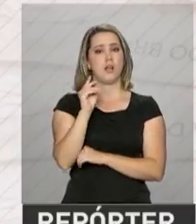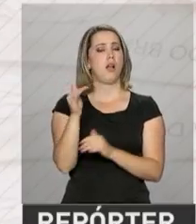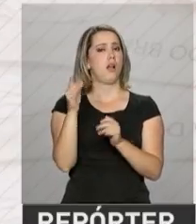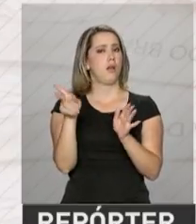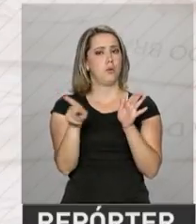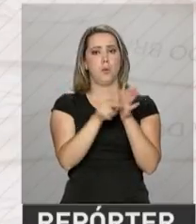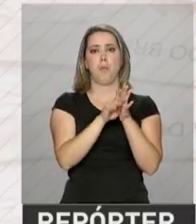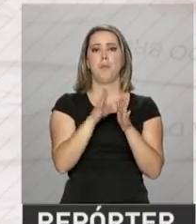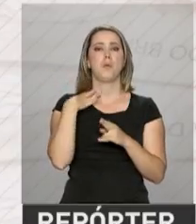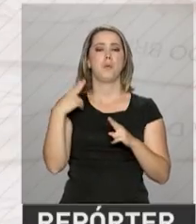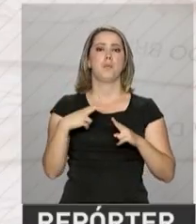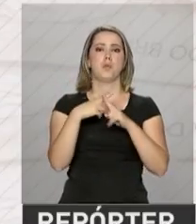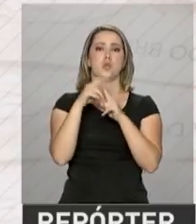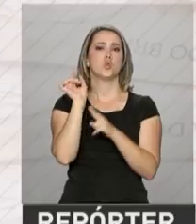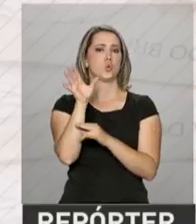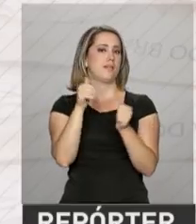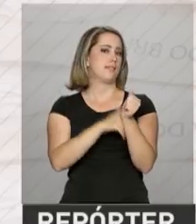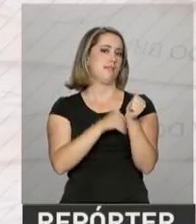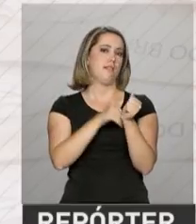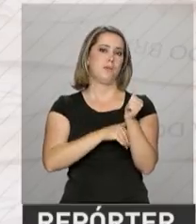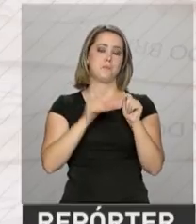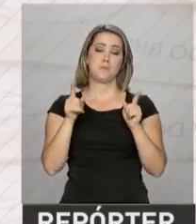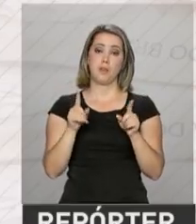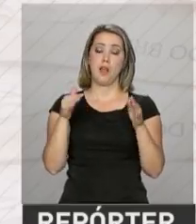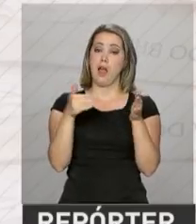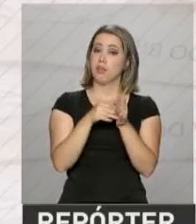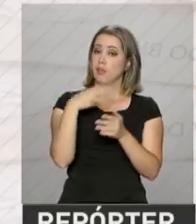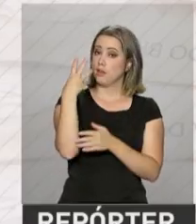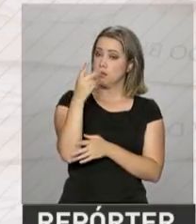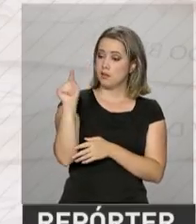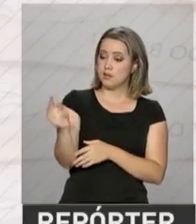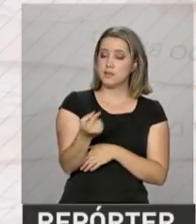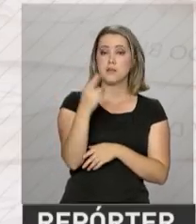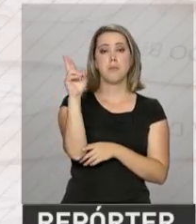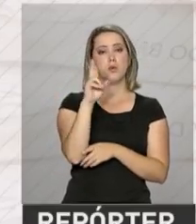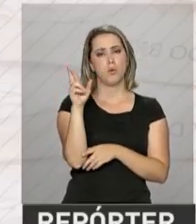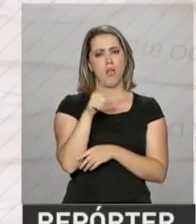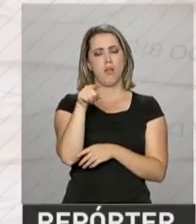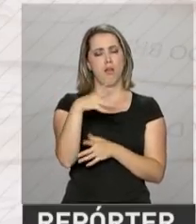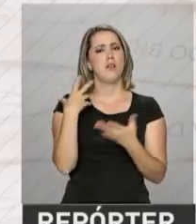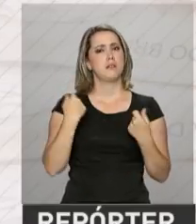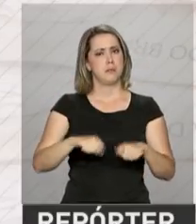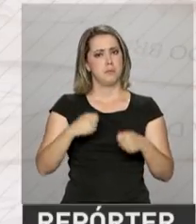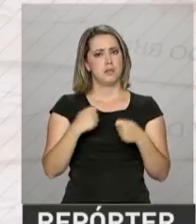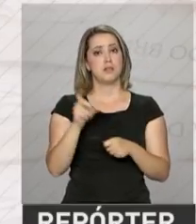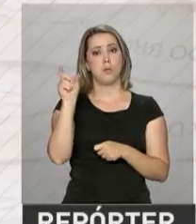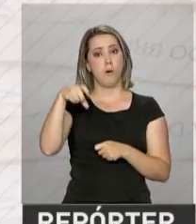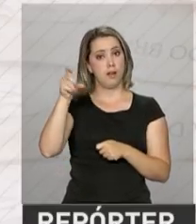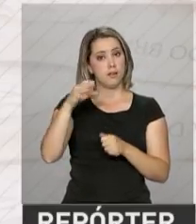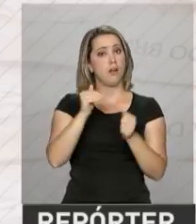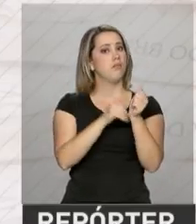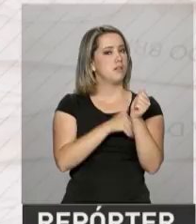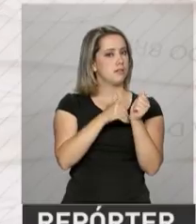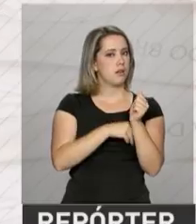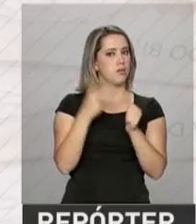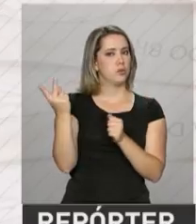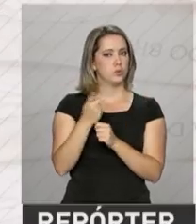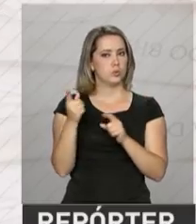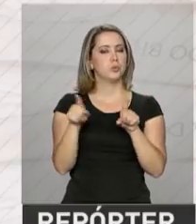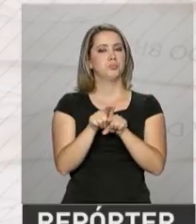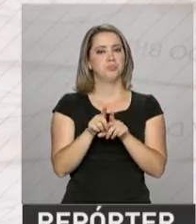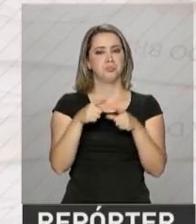autoatendimento da Caixa com a senha do cartão cidadão. Até R$ 3.000, para fazer o saque é necessário ter o cartão cidadão e a senha,